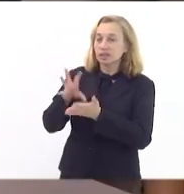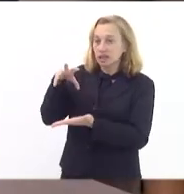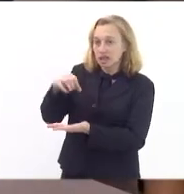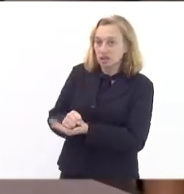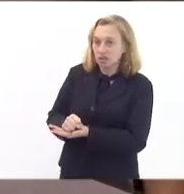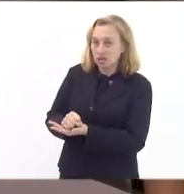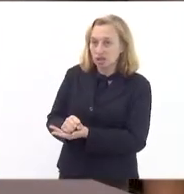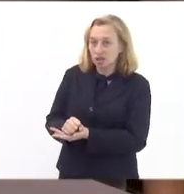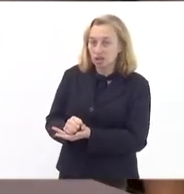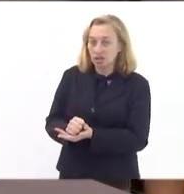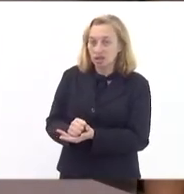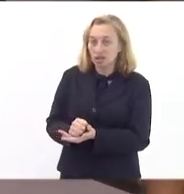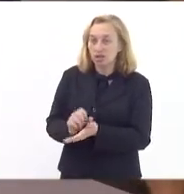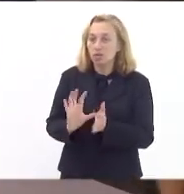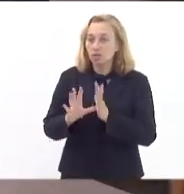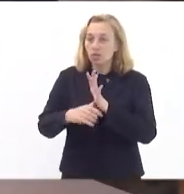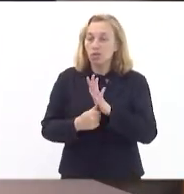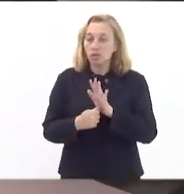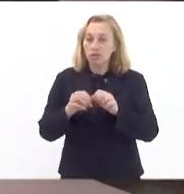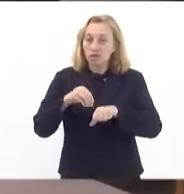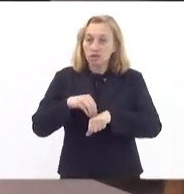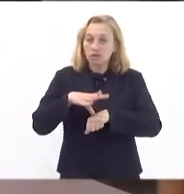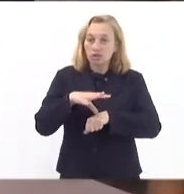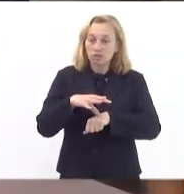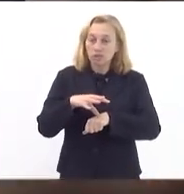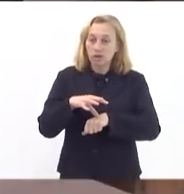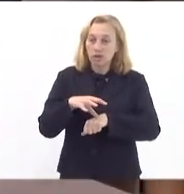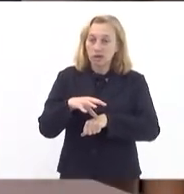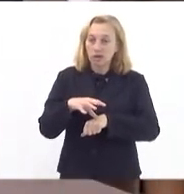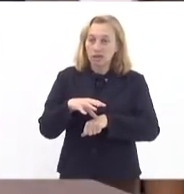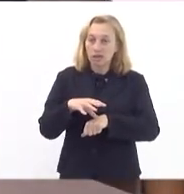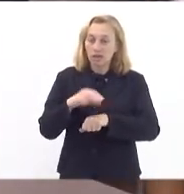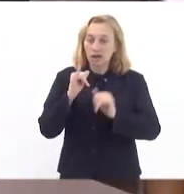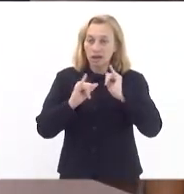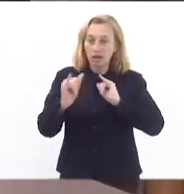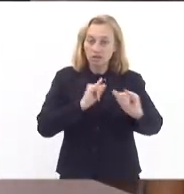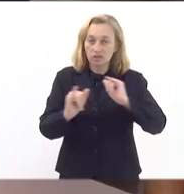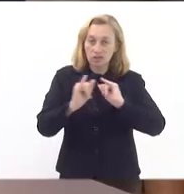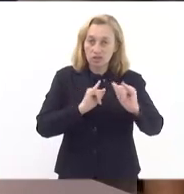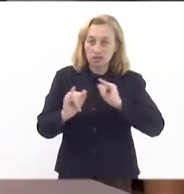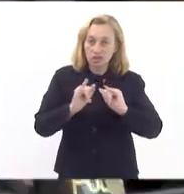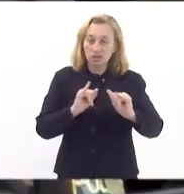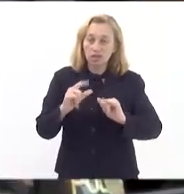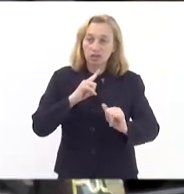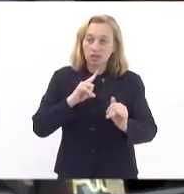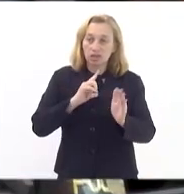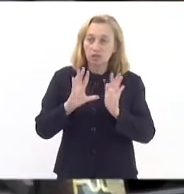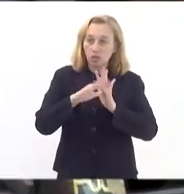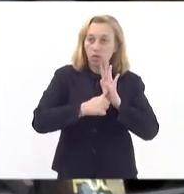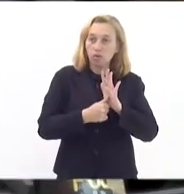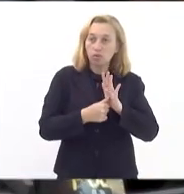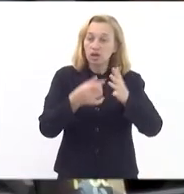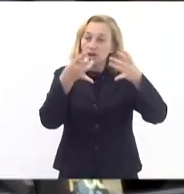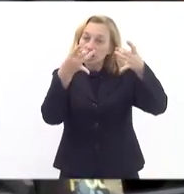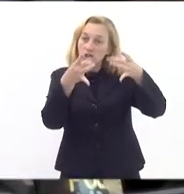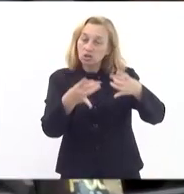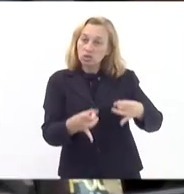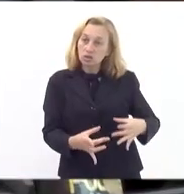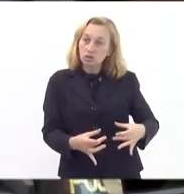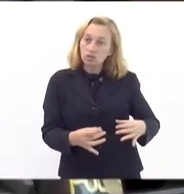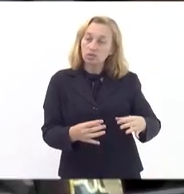ocorrência diz para o alerta de que houve um furto roubo e todos os dados em um